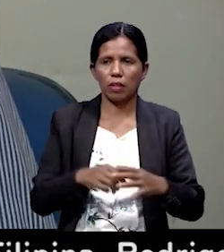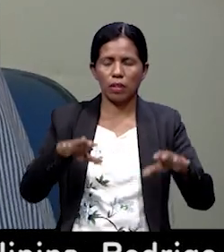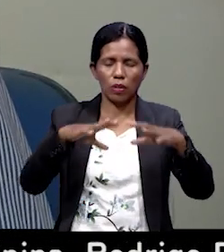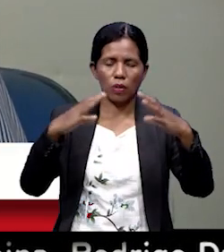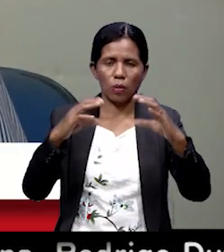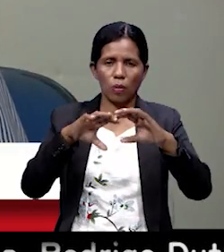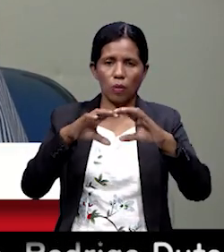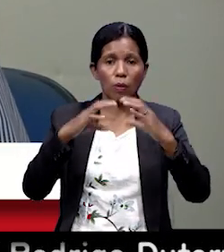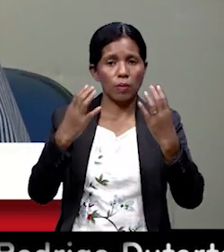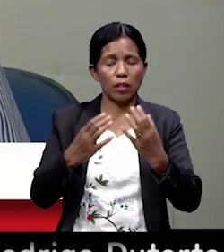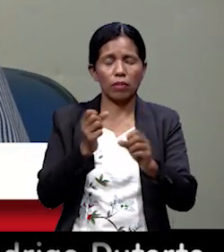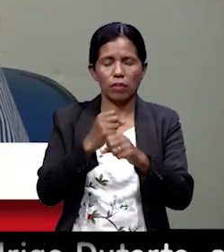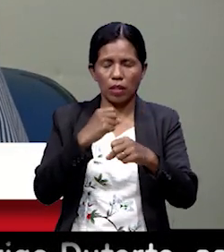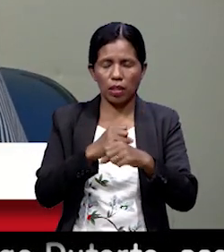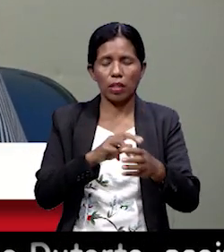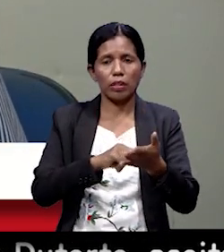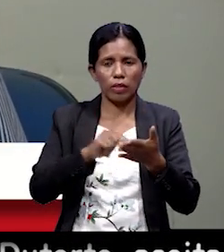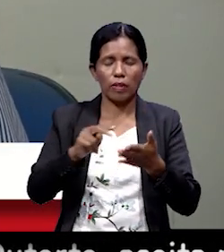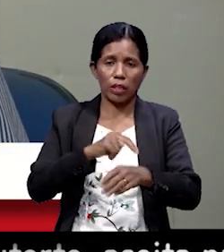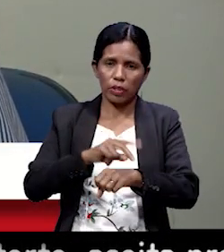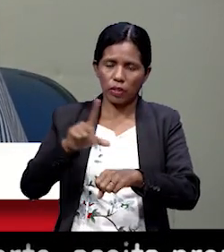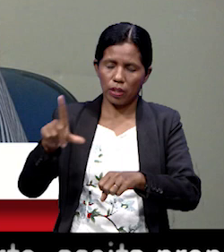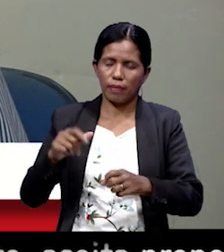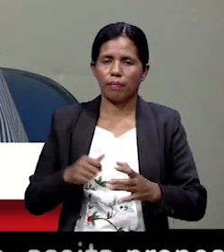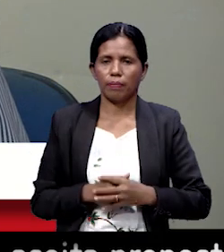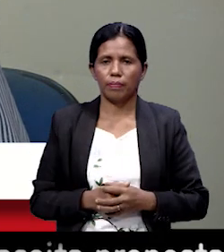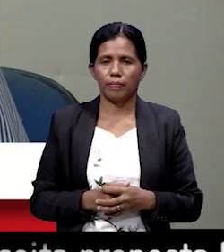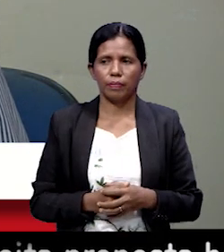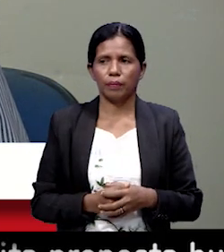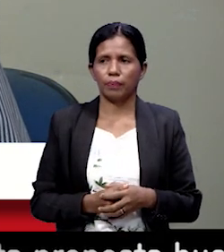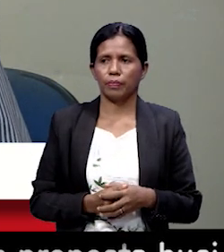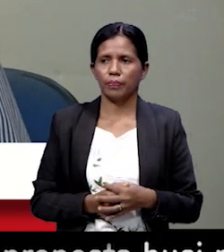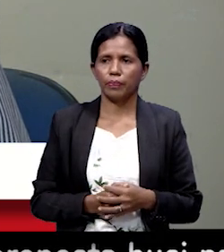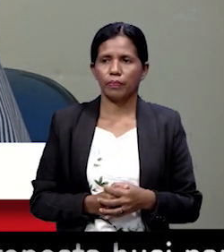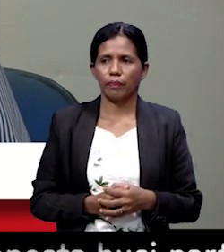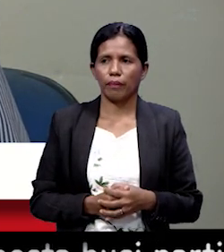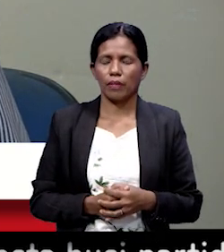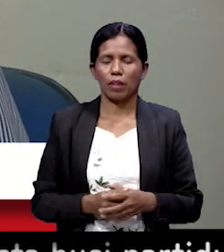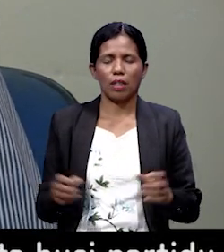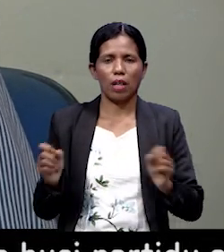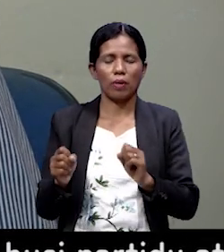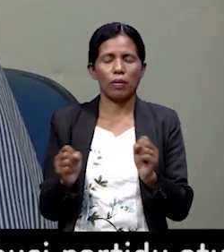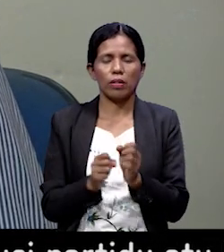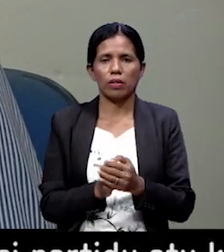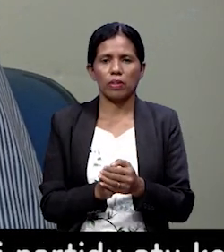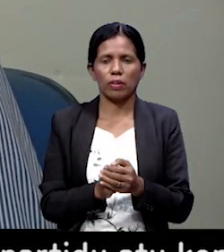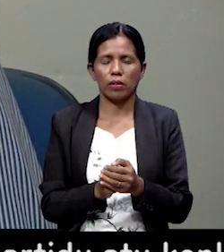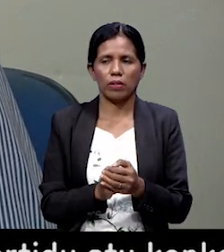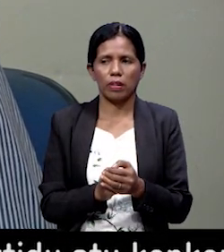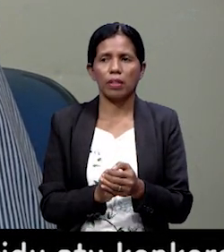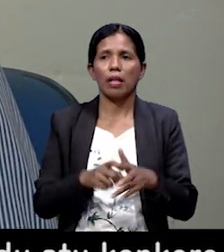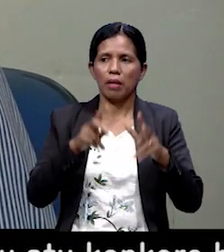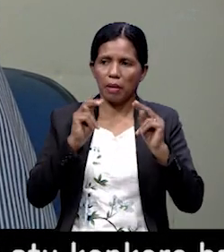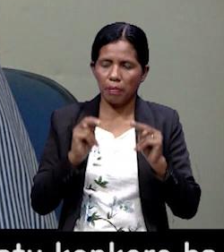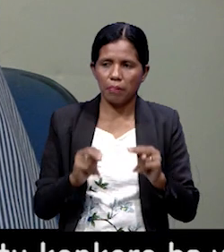levantamento a nível nacional, né? Nemos o laos fácil, tava precisa